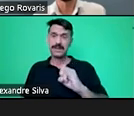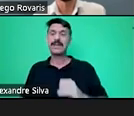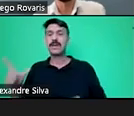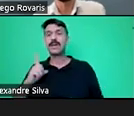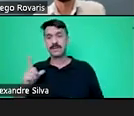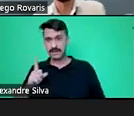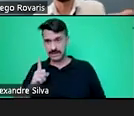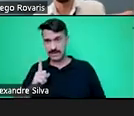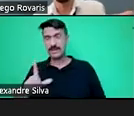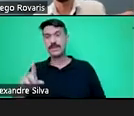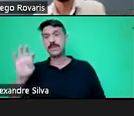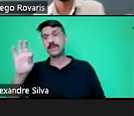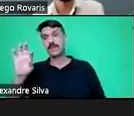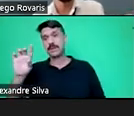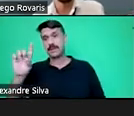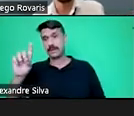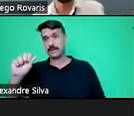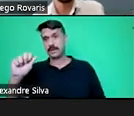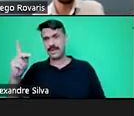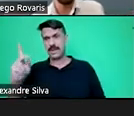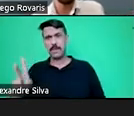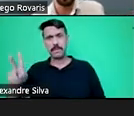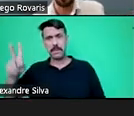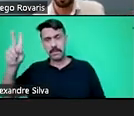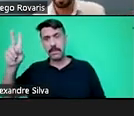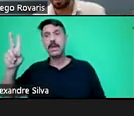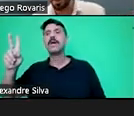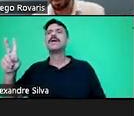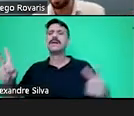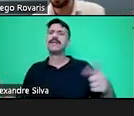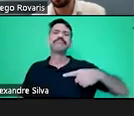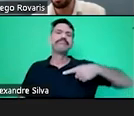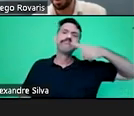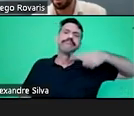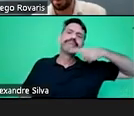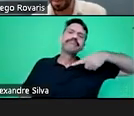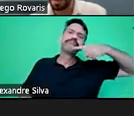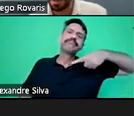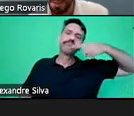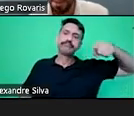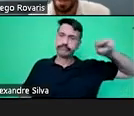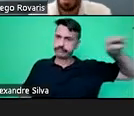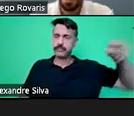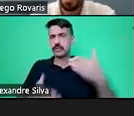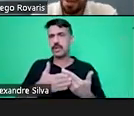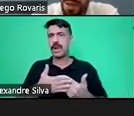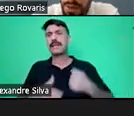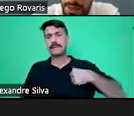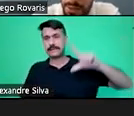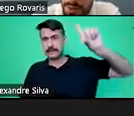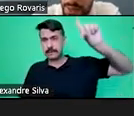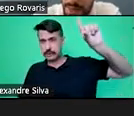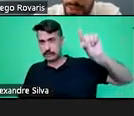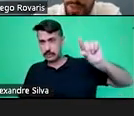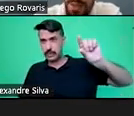biologia para o TDAH um indivíduo tem, mais biologia para o insucesso acadêmico esse indivíduo vai ter também. Só que isso não é